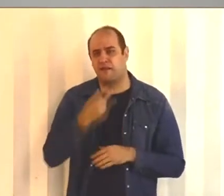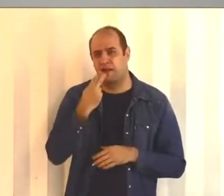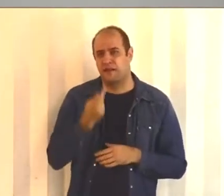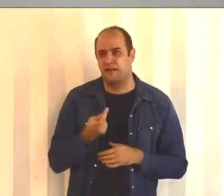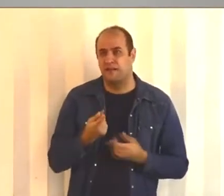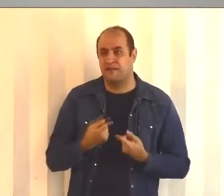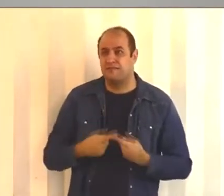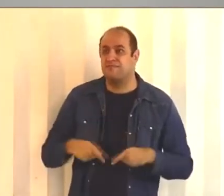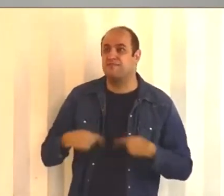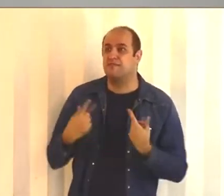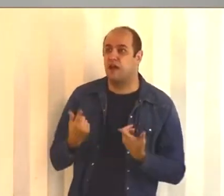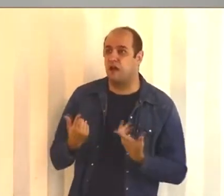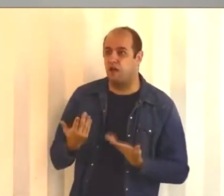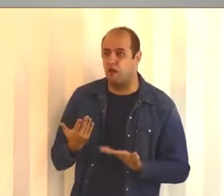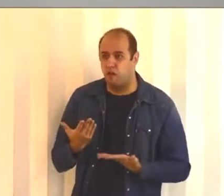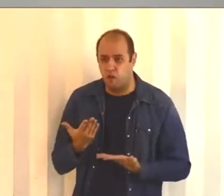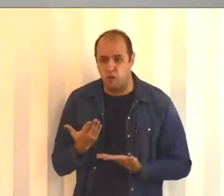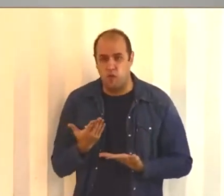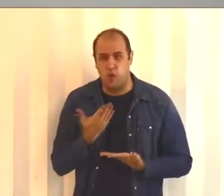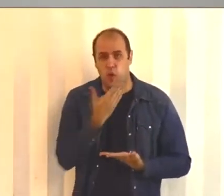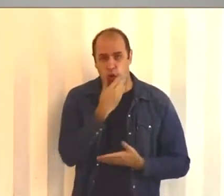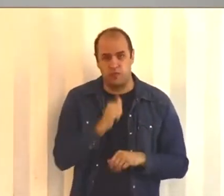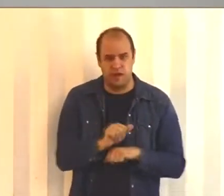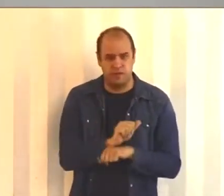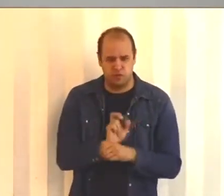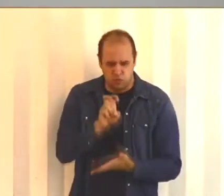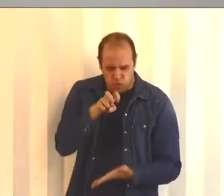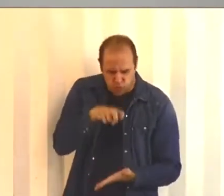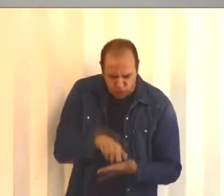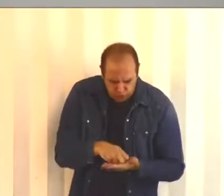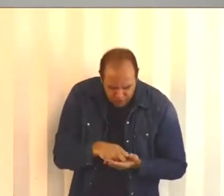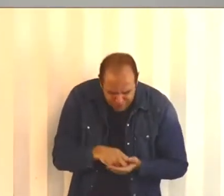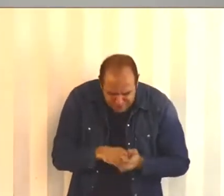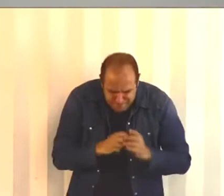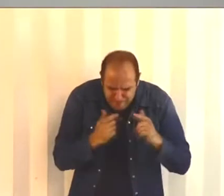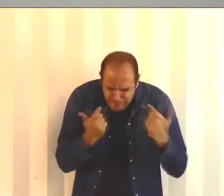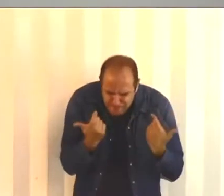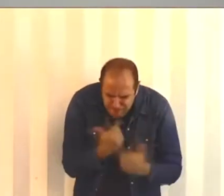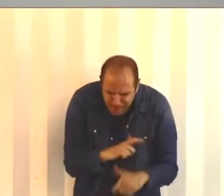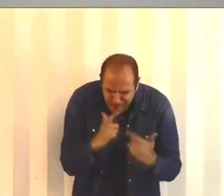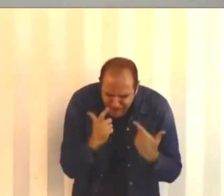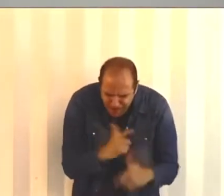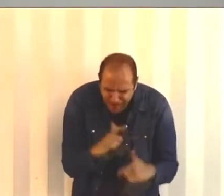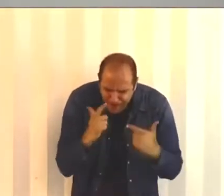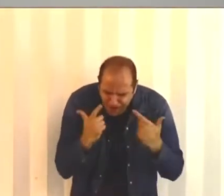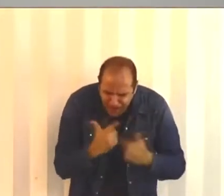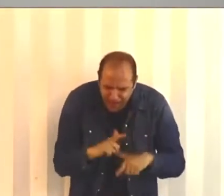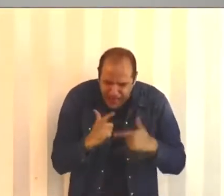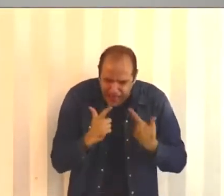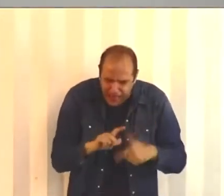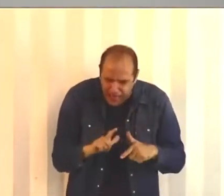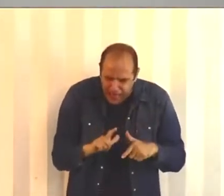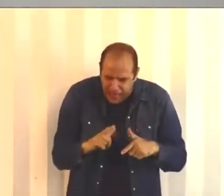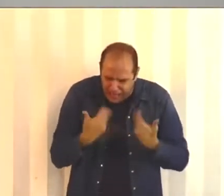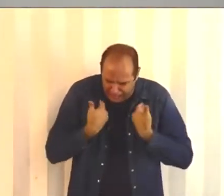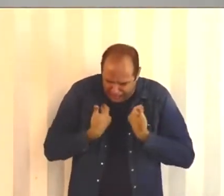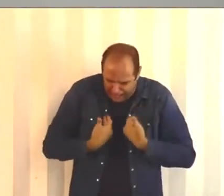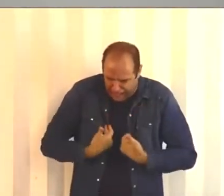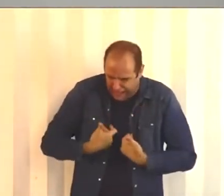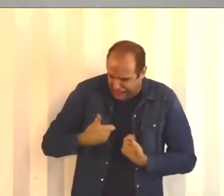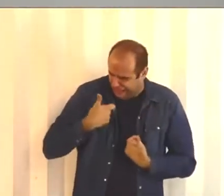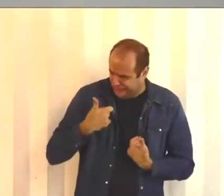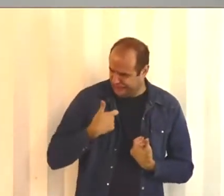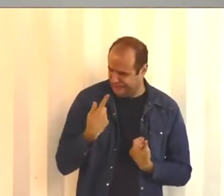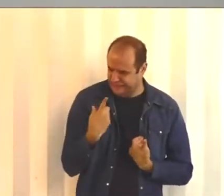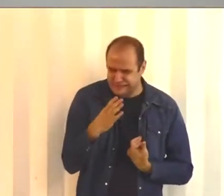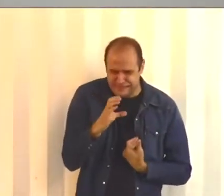se prostrou Abraão, rosto em terra, e se riu, e disse consigo: a um homem de 100 anos há